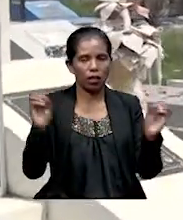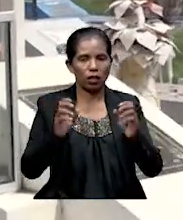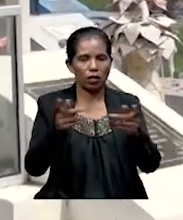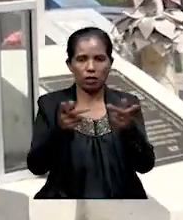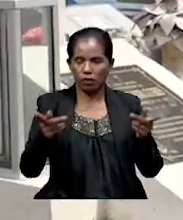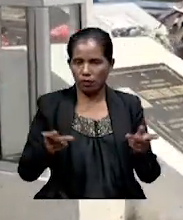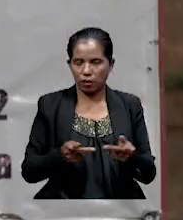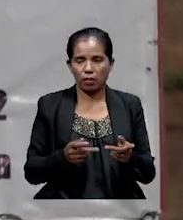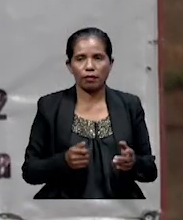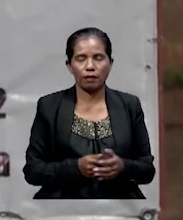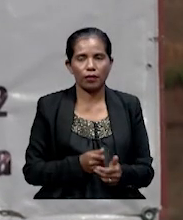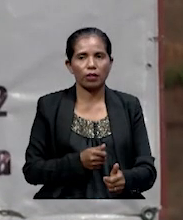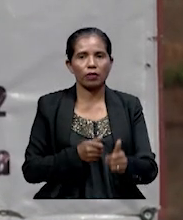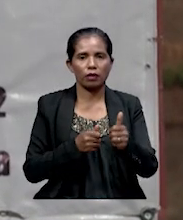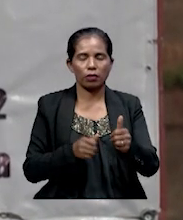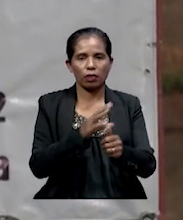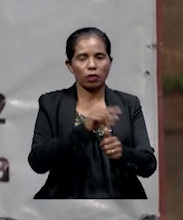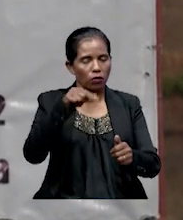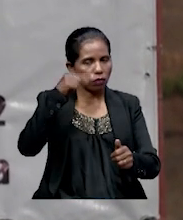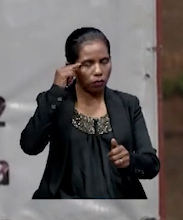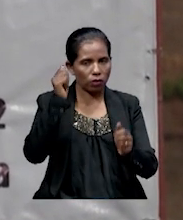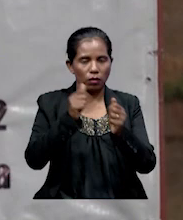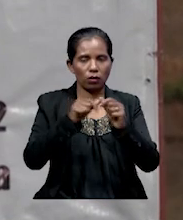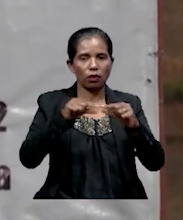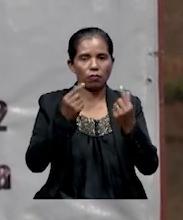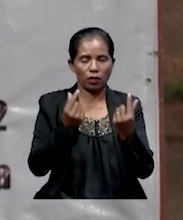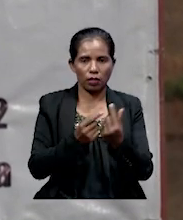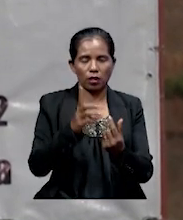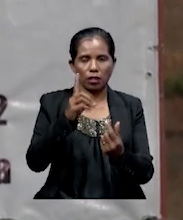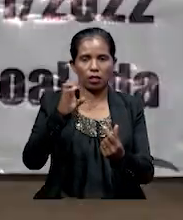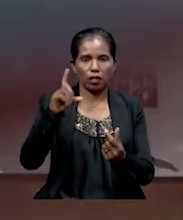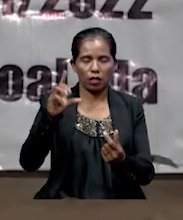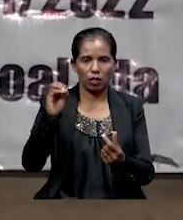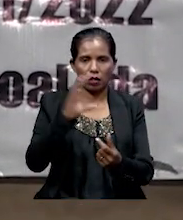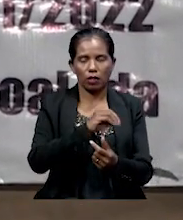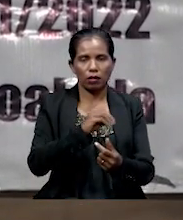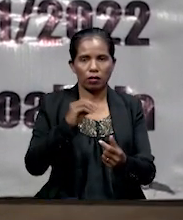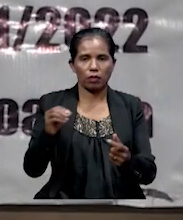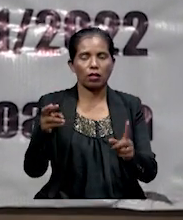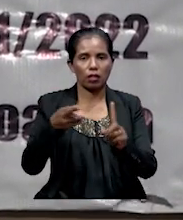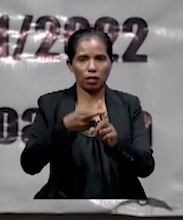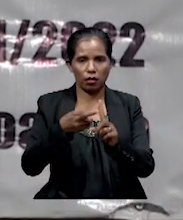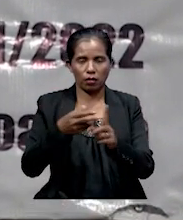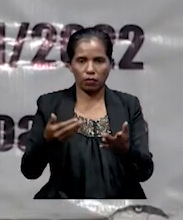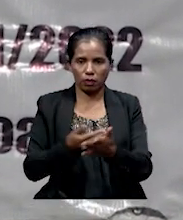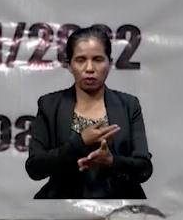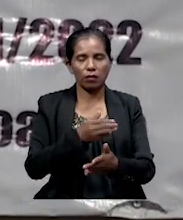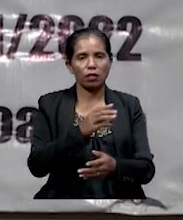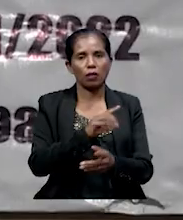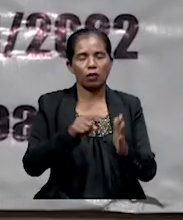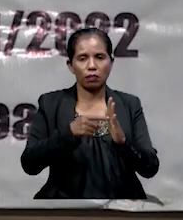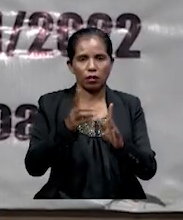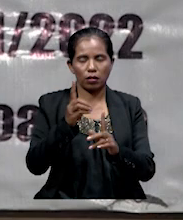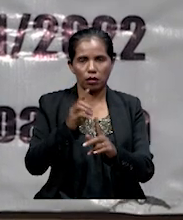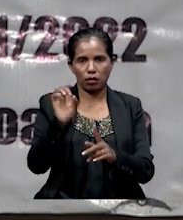espaço. Ter contrato entre governo e companhia dela Unipessoal, construção ba cemitério Fon Metinaro né, a rua e a loron